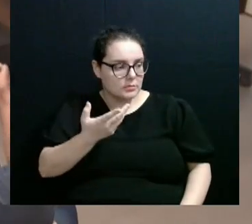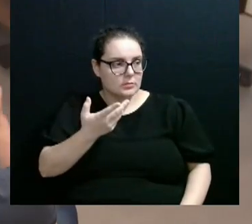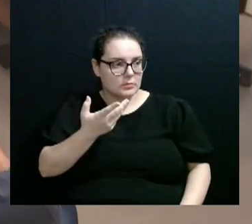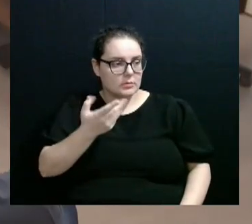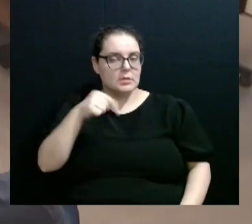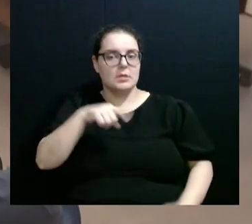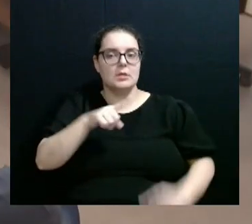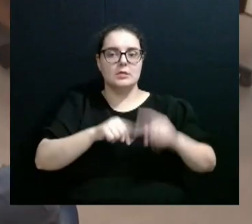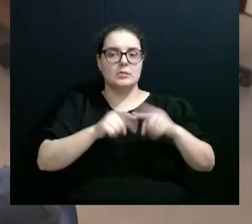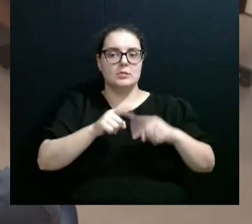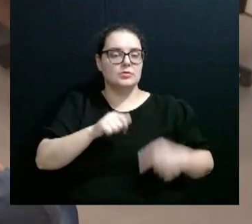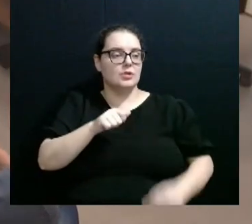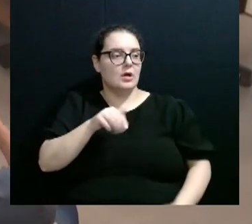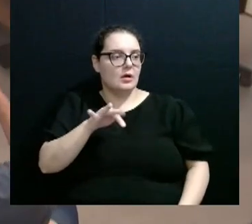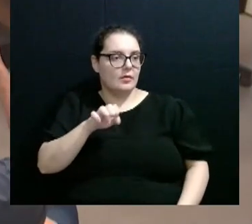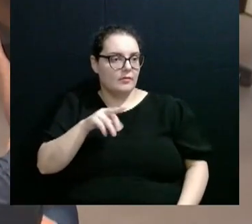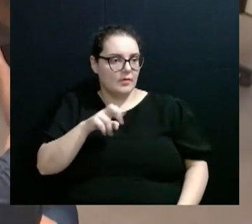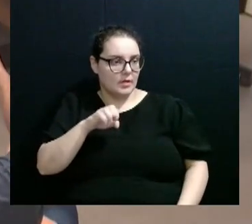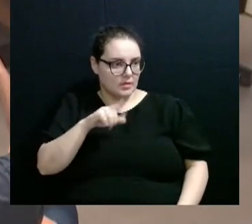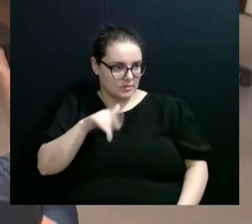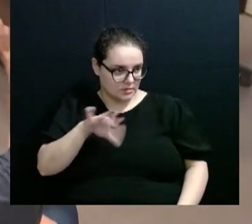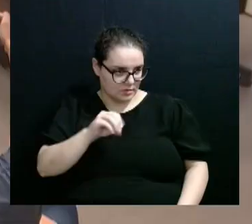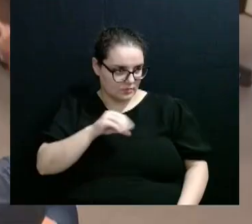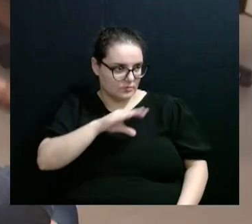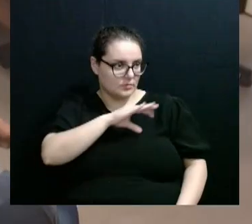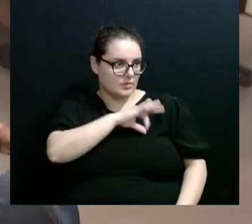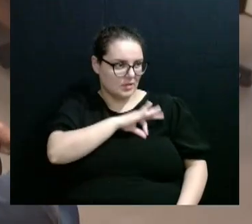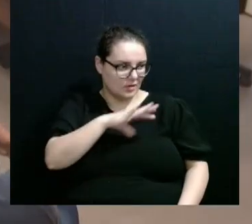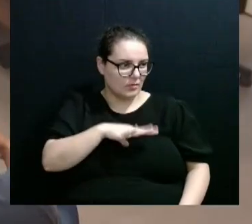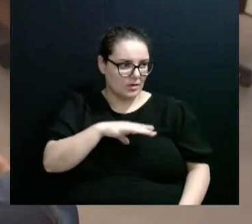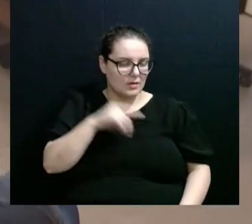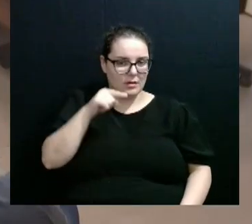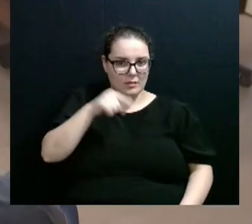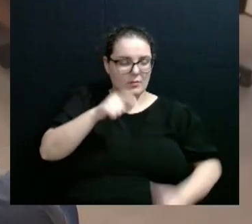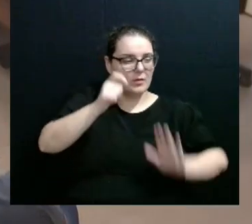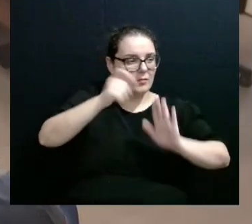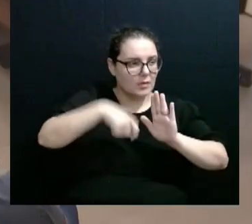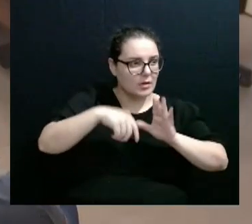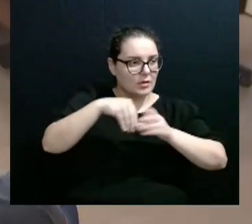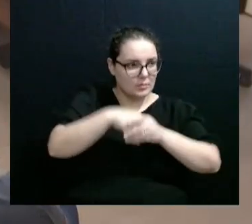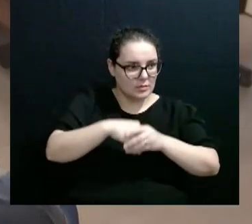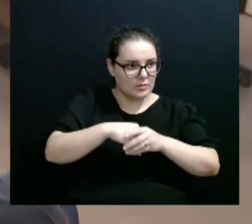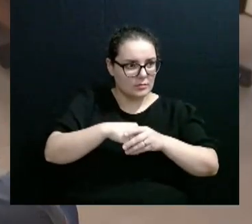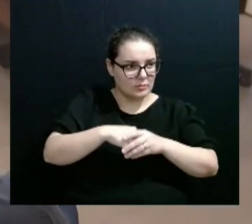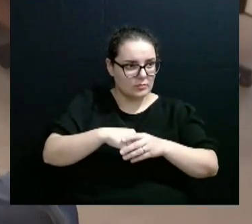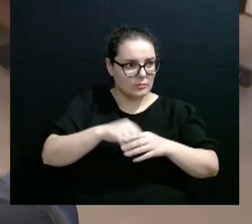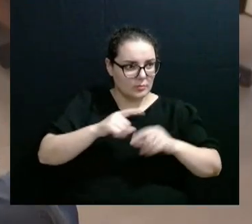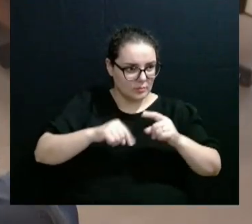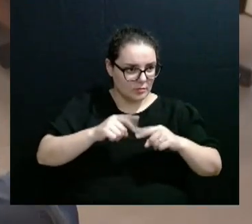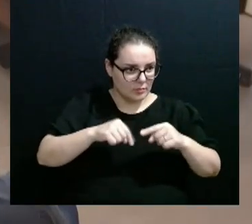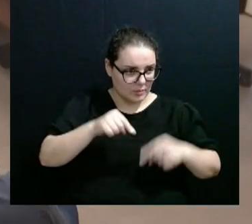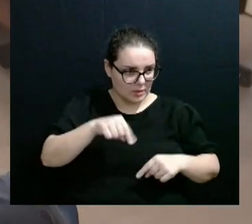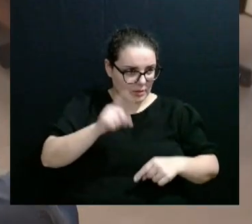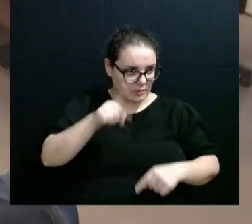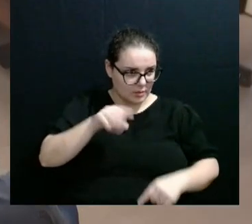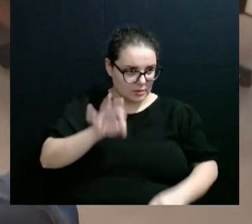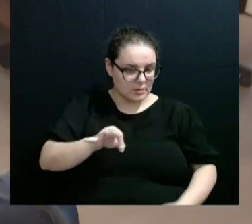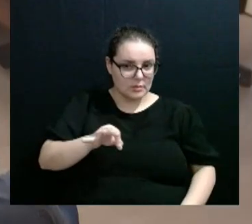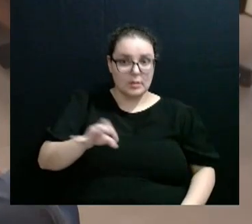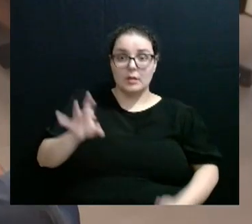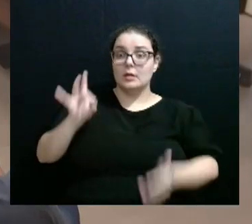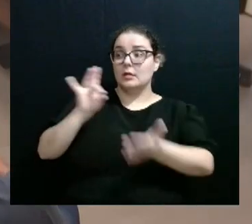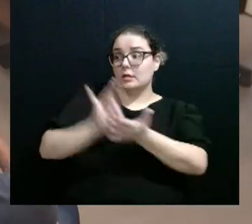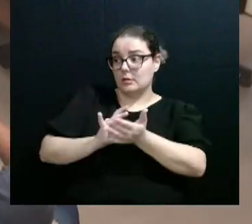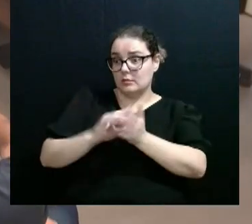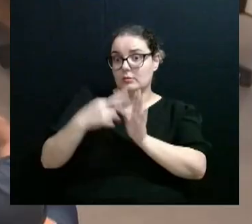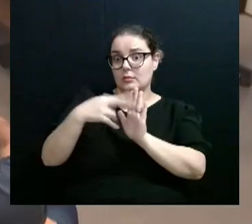de aferição da guarda, ele vai lá, fica registrado dentro do aparelho, é isso? Na verdade, ele emite um